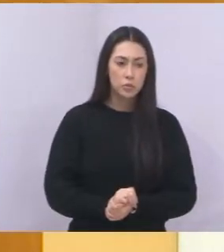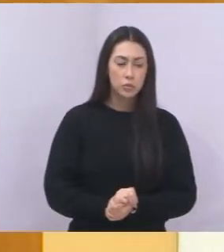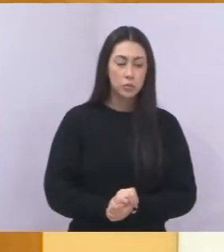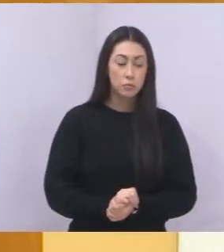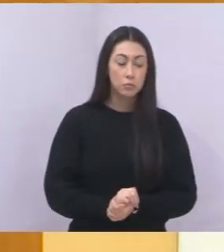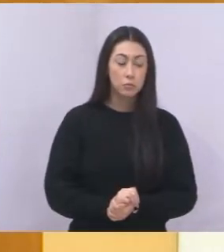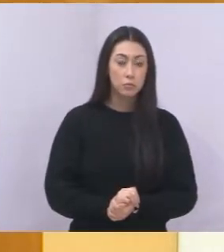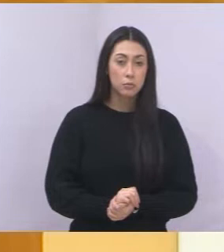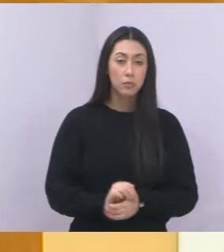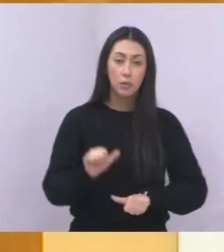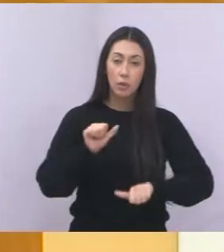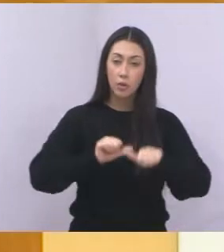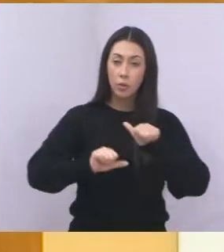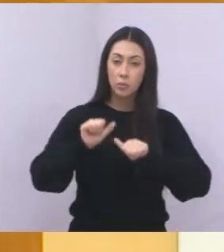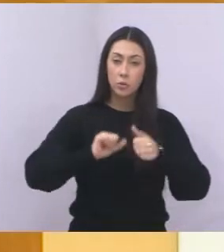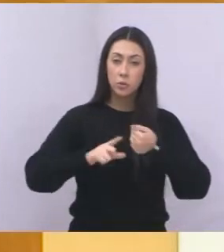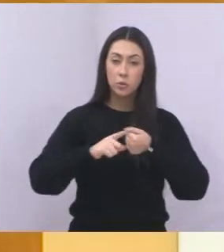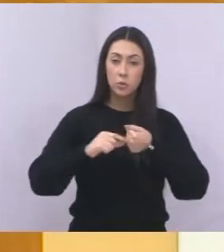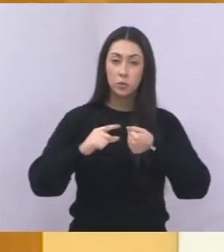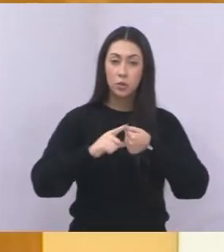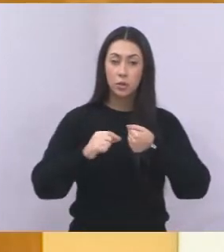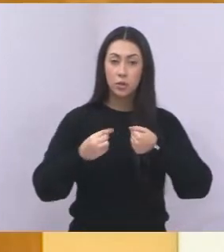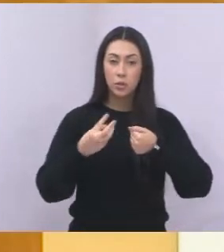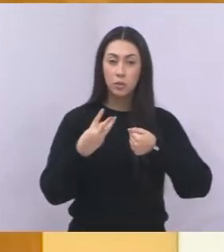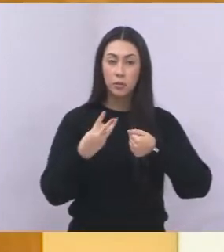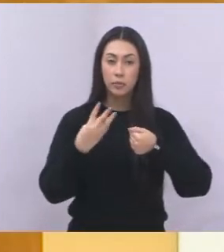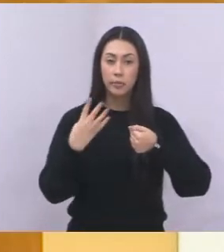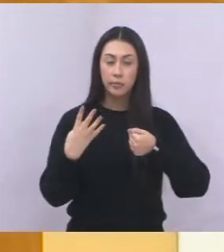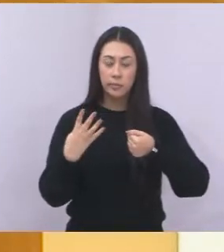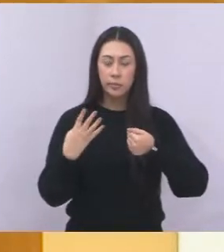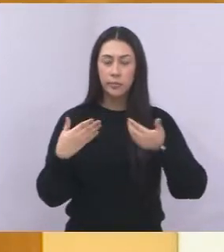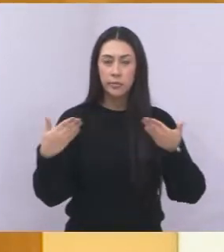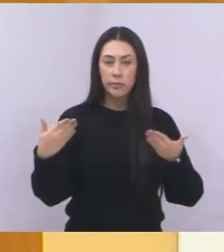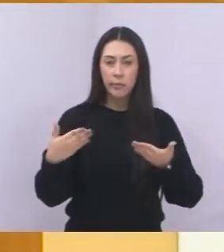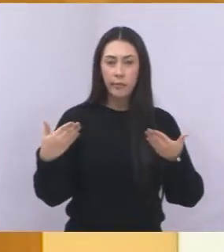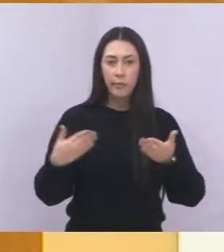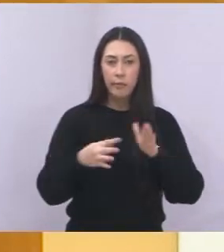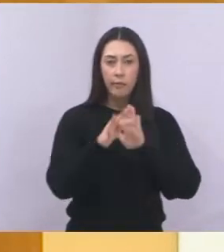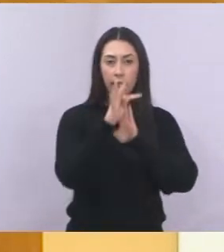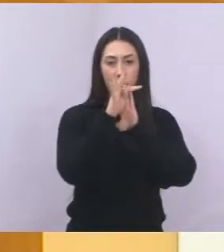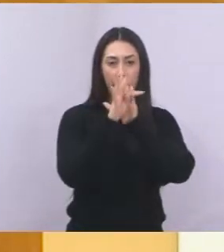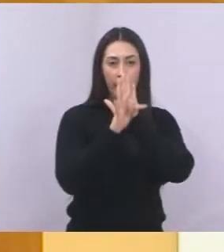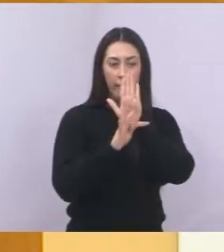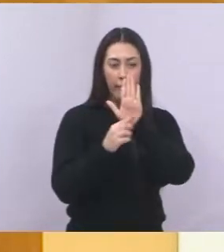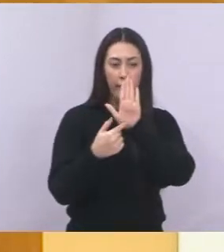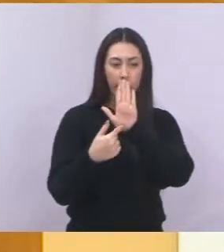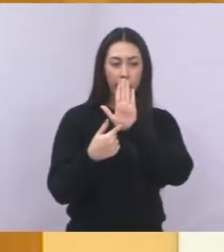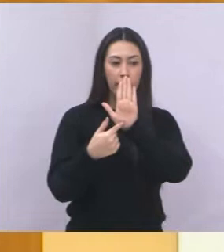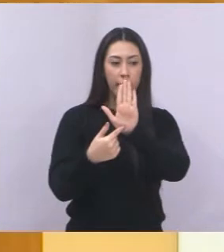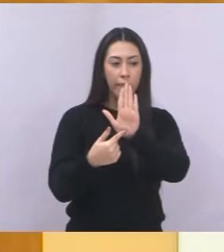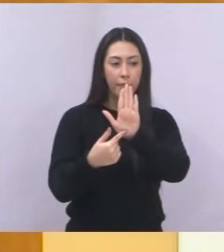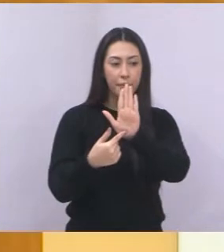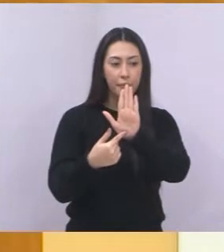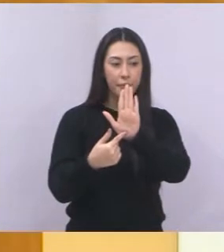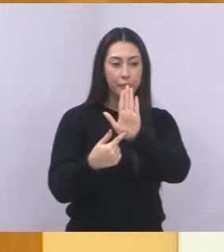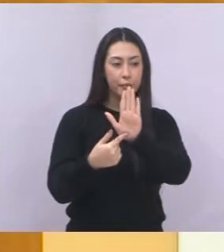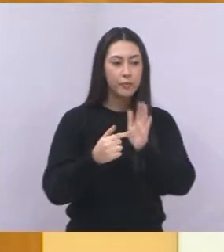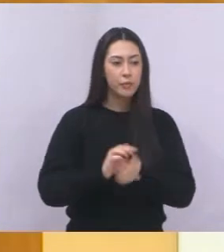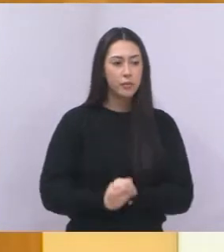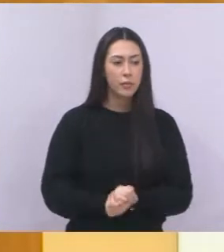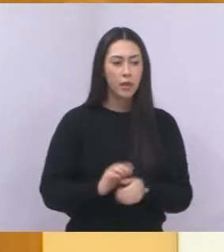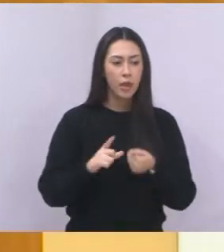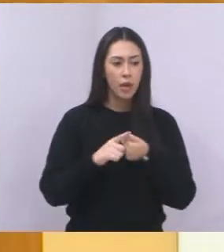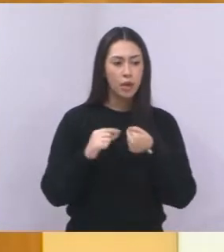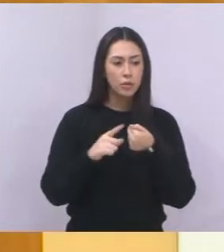B. Altera o artigo 34 do projeto de lei, que passa a constar com a seguinte redação.